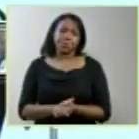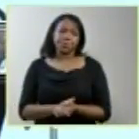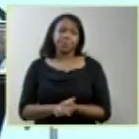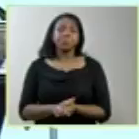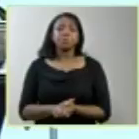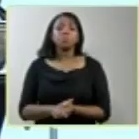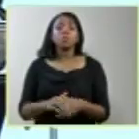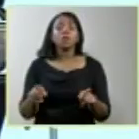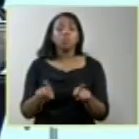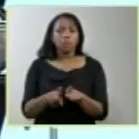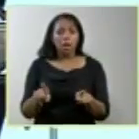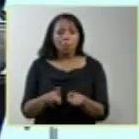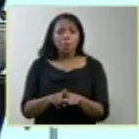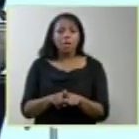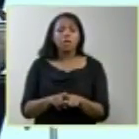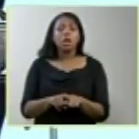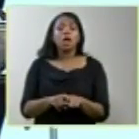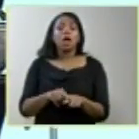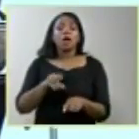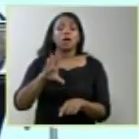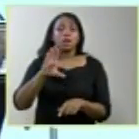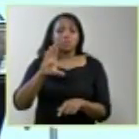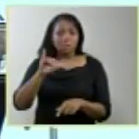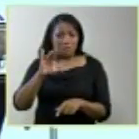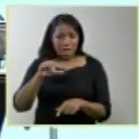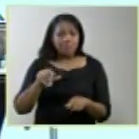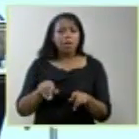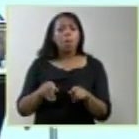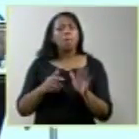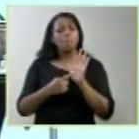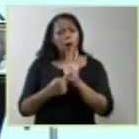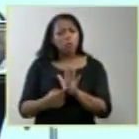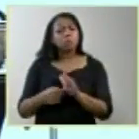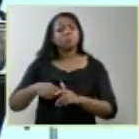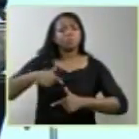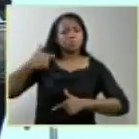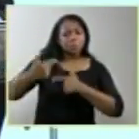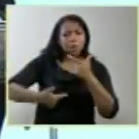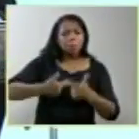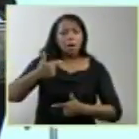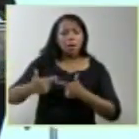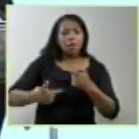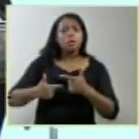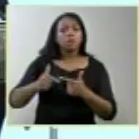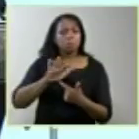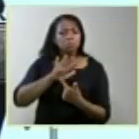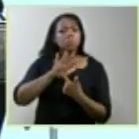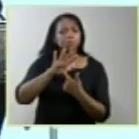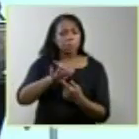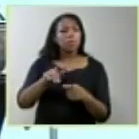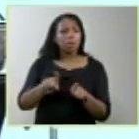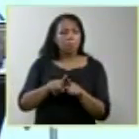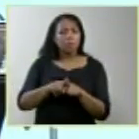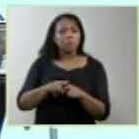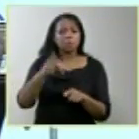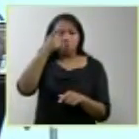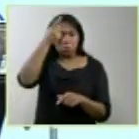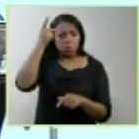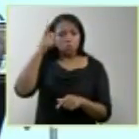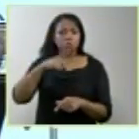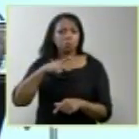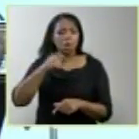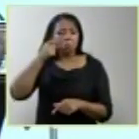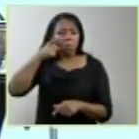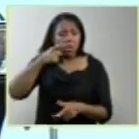E a literatura científica aponta, com vários trabalhos, tenho todos eles à disposição dessa casa, caso seja de interesse,